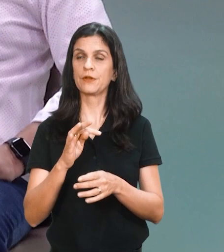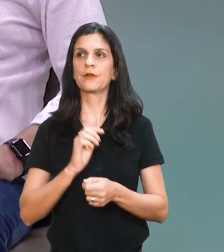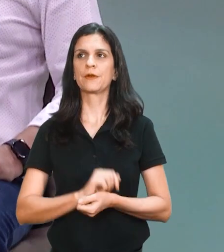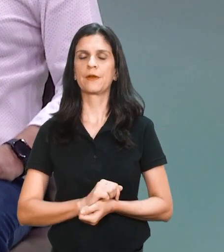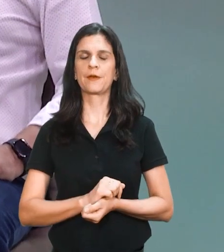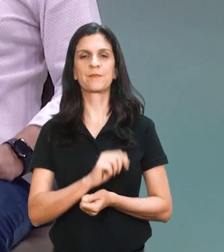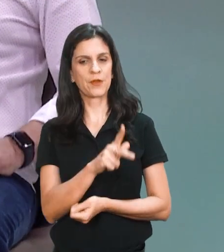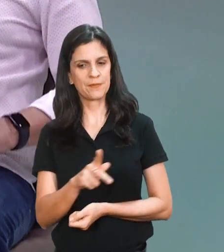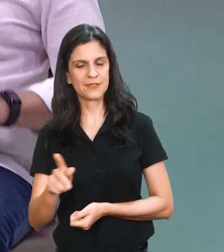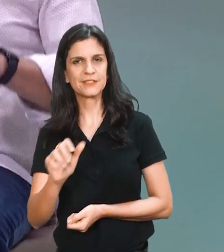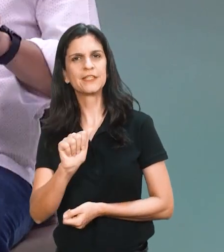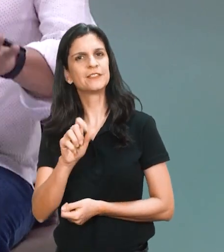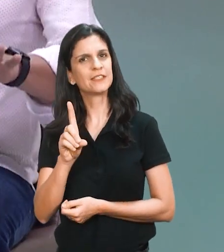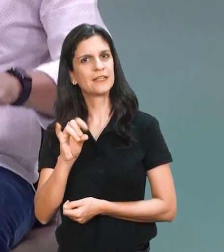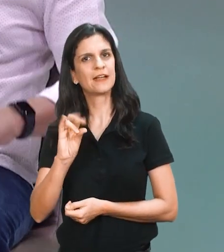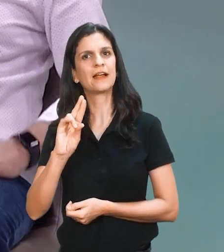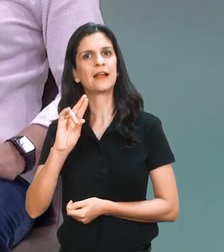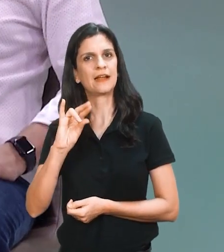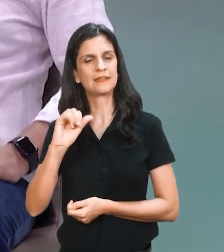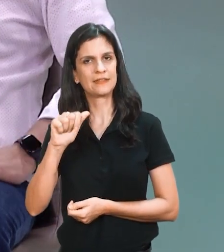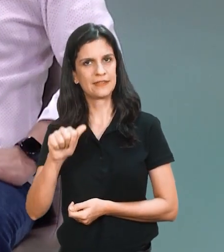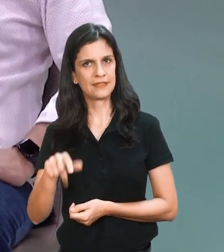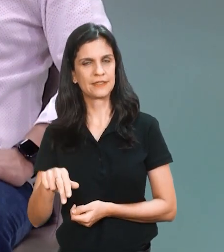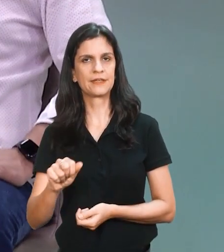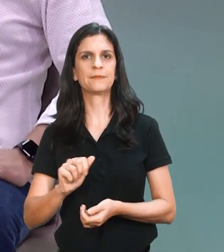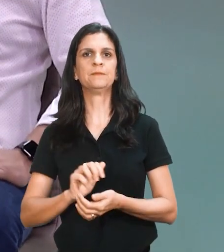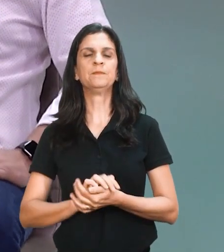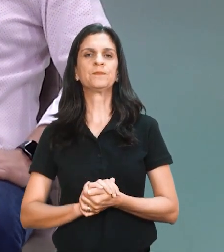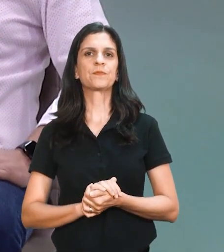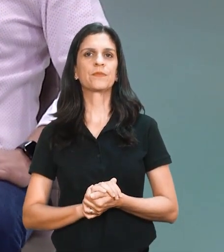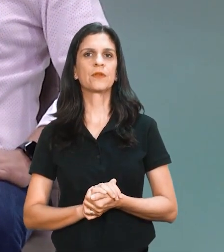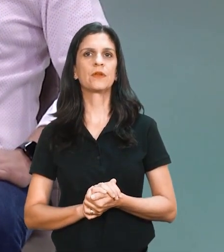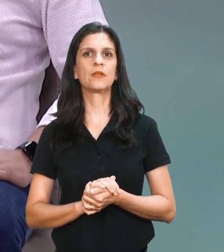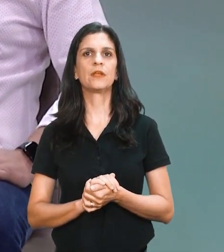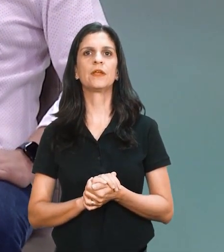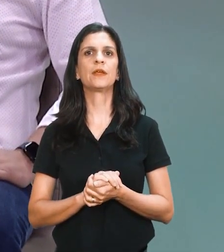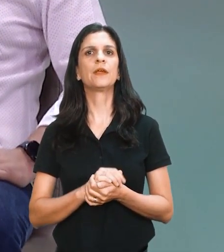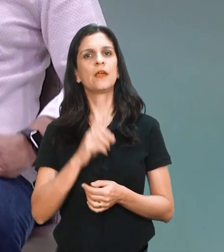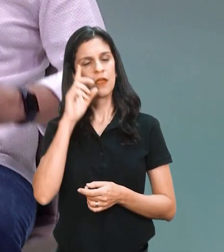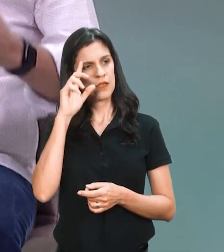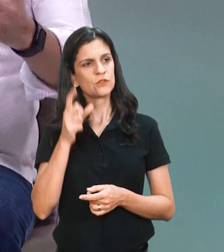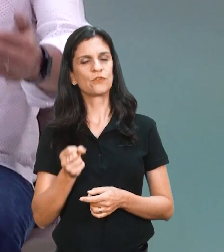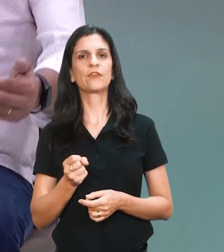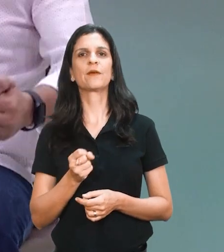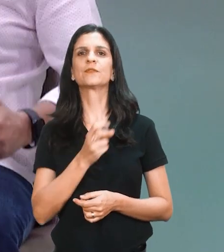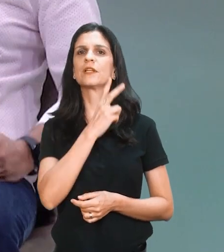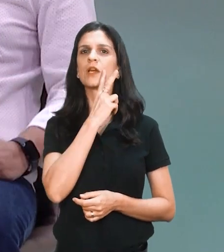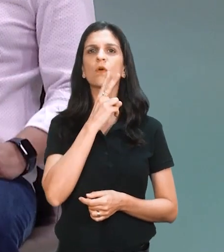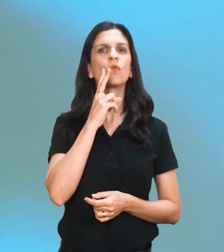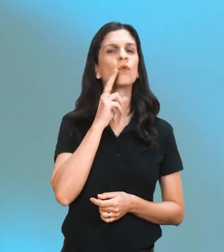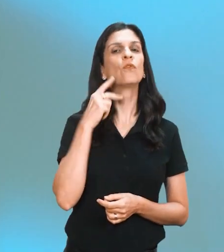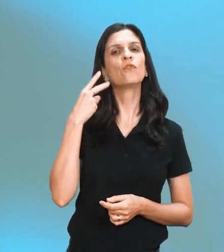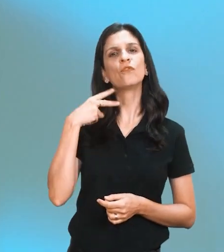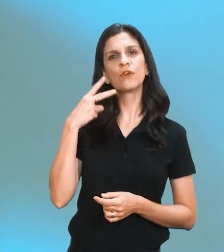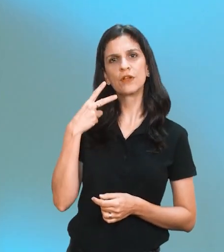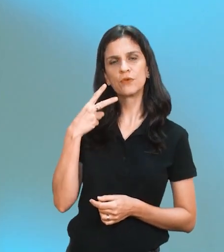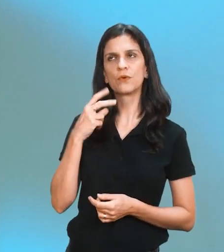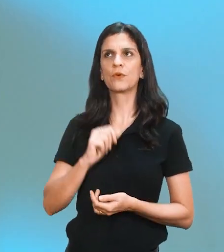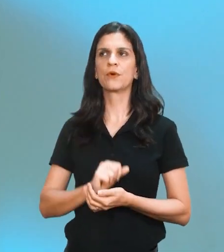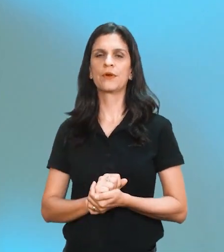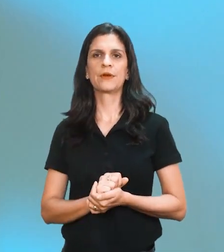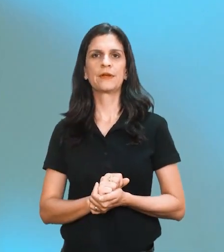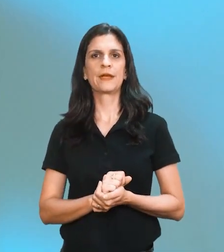lá. E aí nós decidimos, junto com o Coronel Alírio, né, que é vereador também, a gente fazer essas visitas. Ele é o presidente,